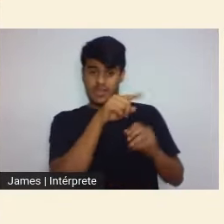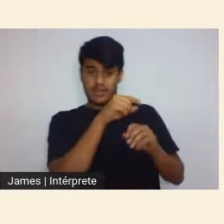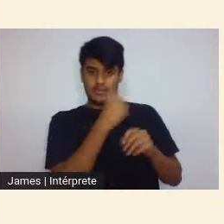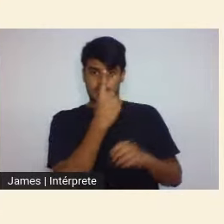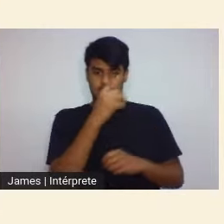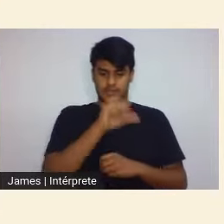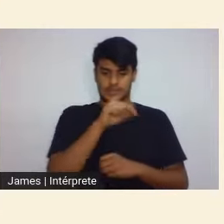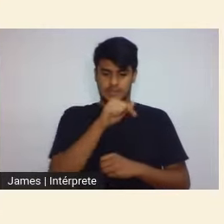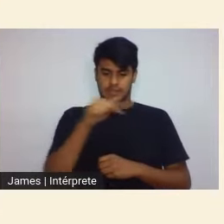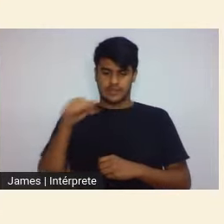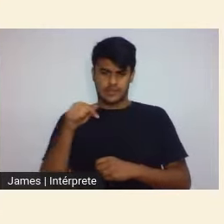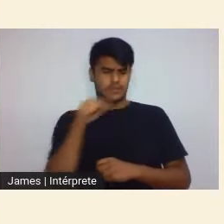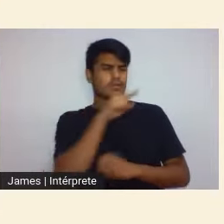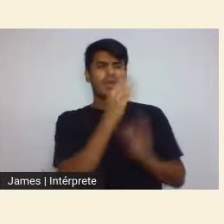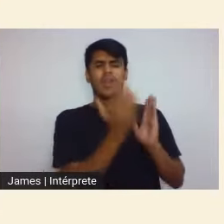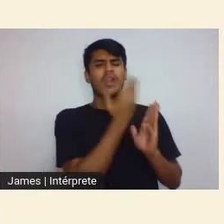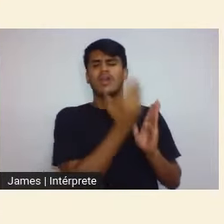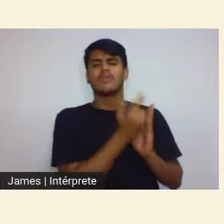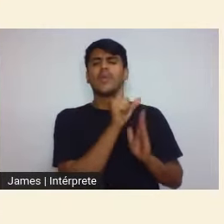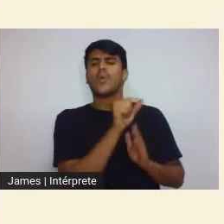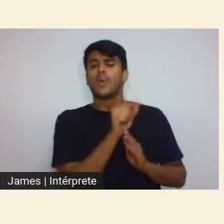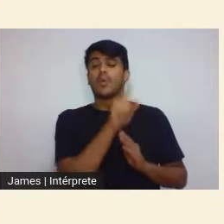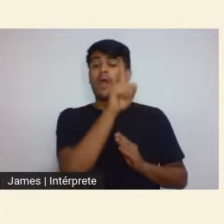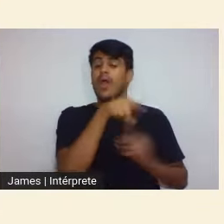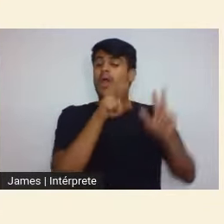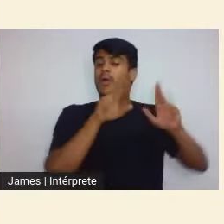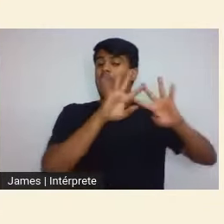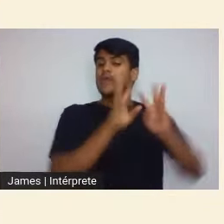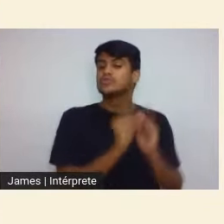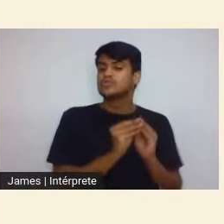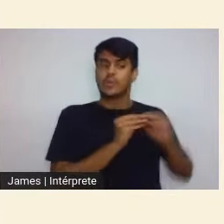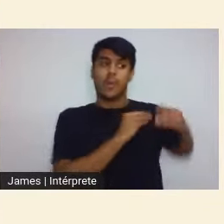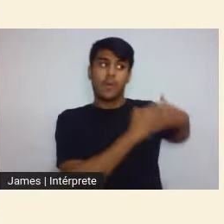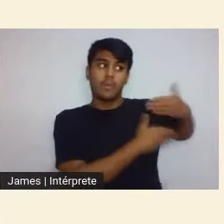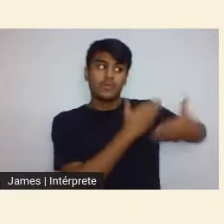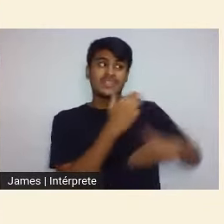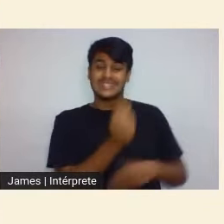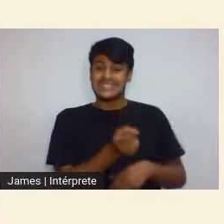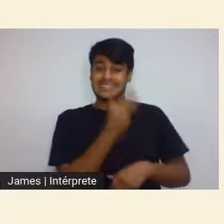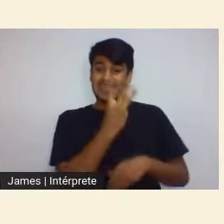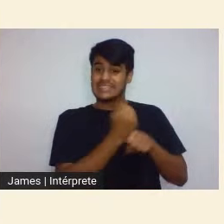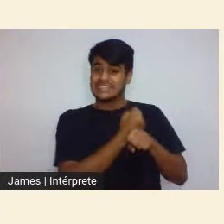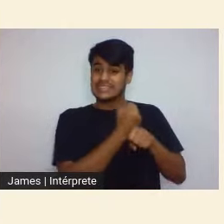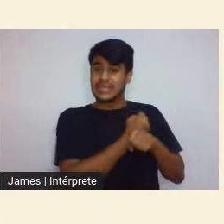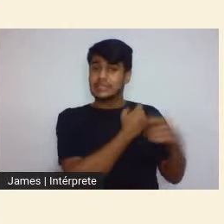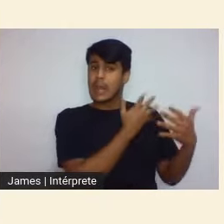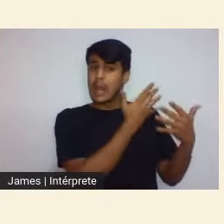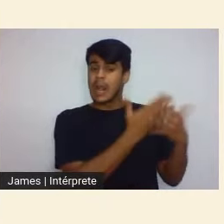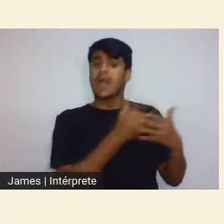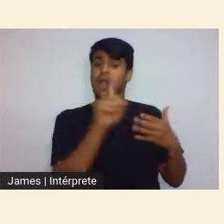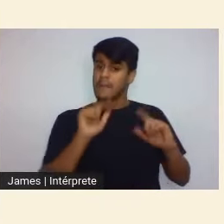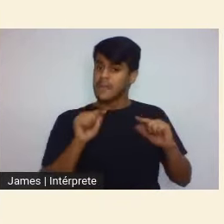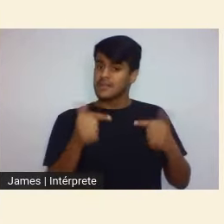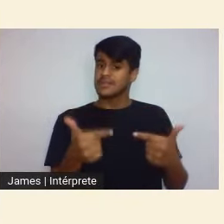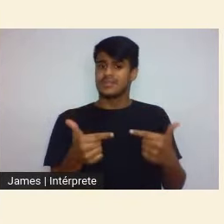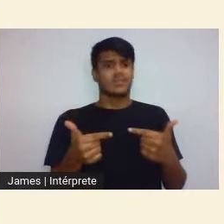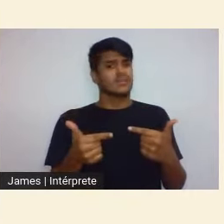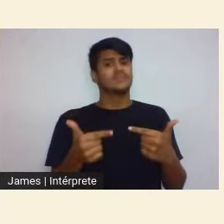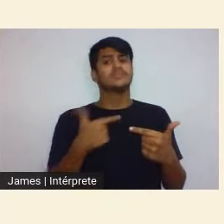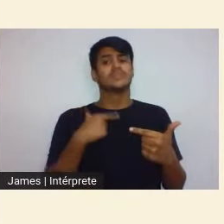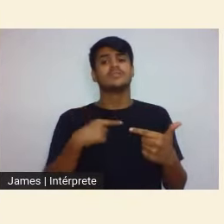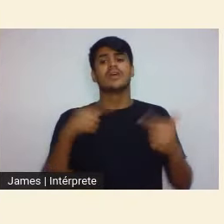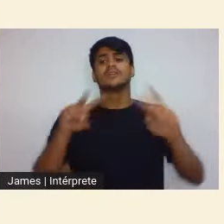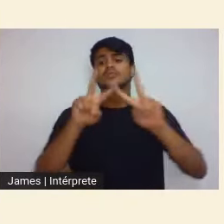um livro que resume um processo, né, de mais de 13 anos de militância em torno da